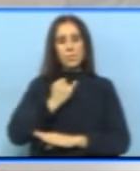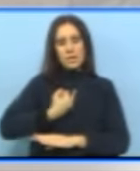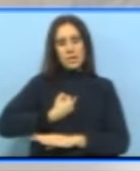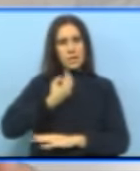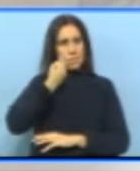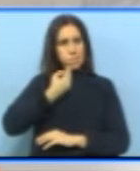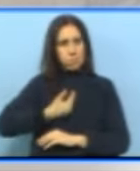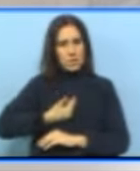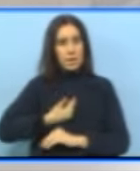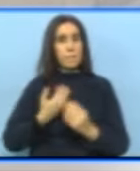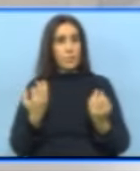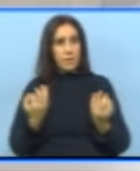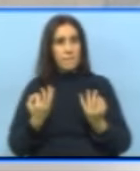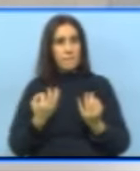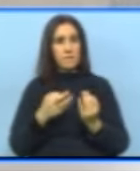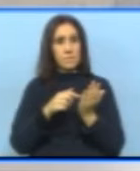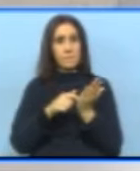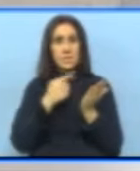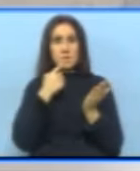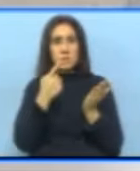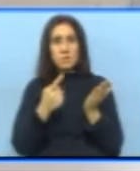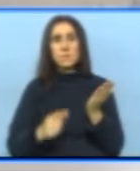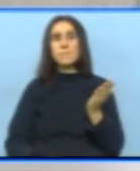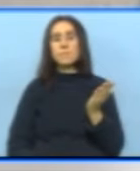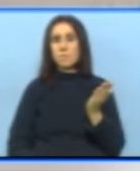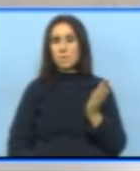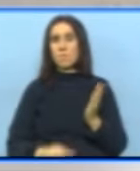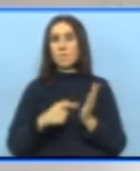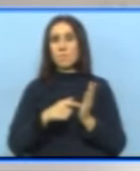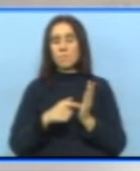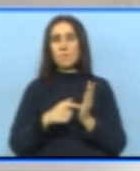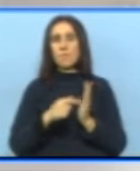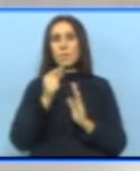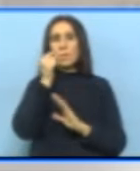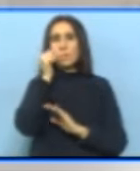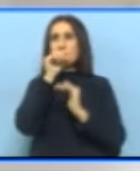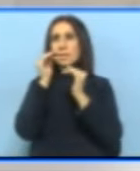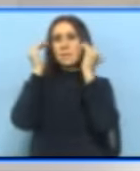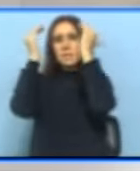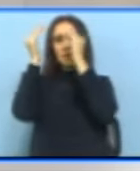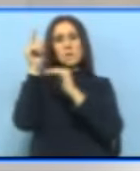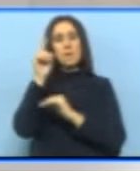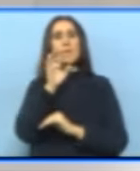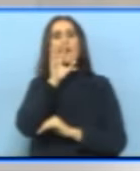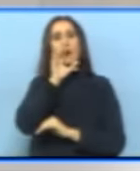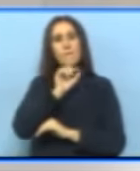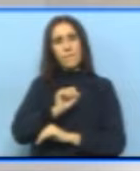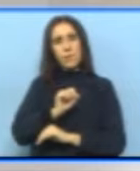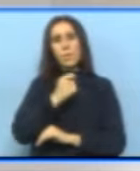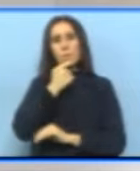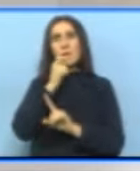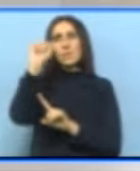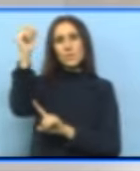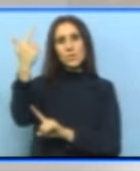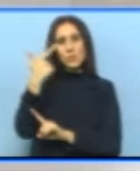porque aqui há esta referência, para serdes filhos do vosso Pai que está nos céus, pois Ele faz nascer o sol sobre